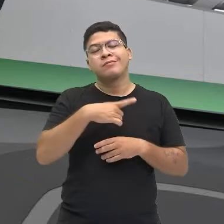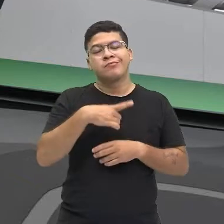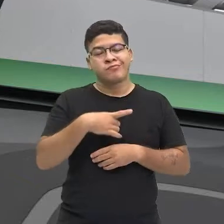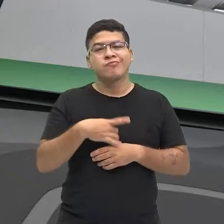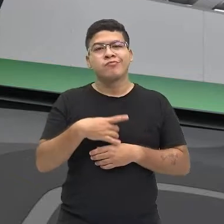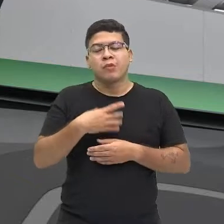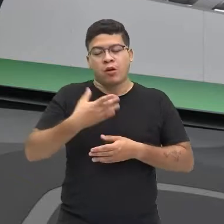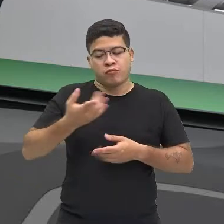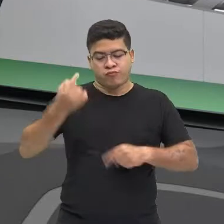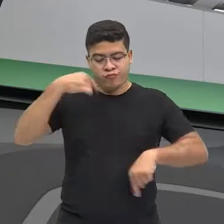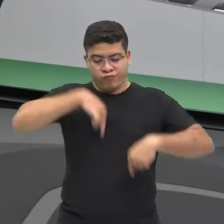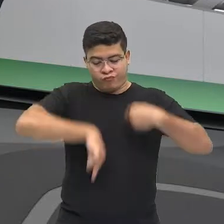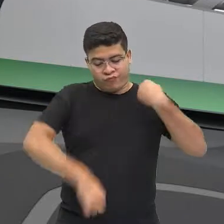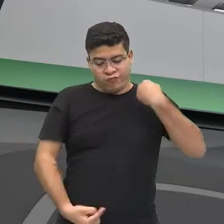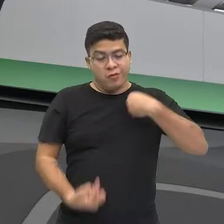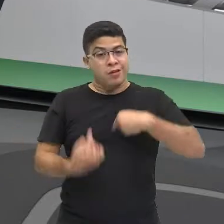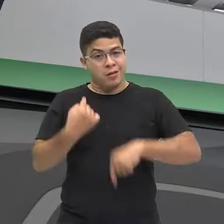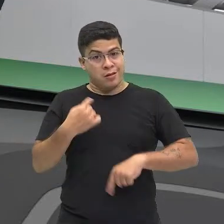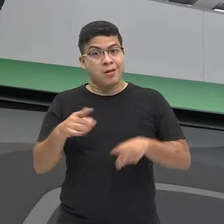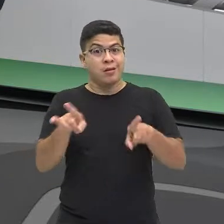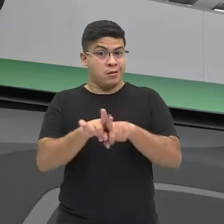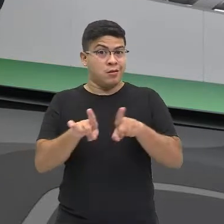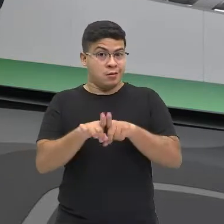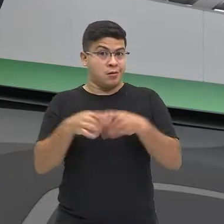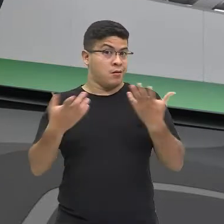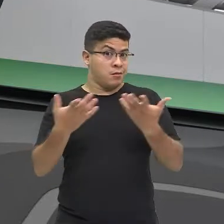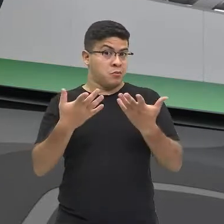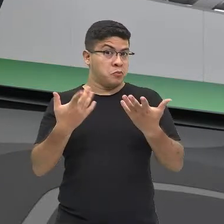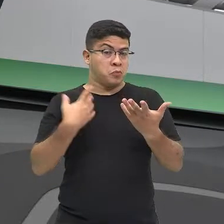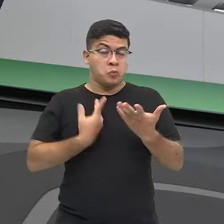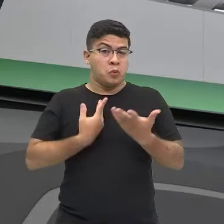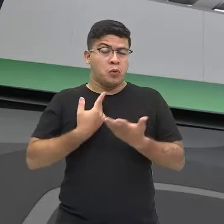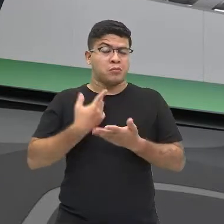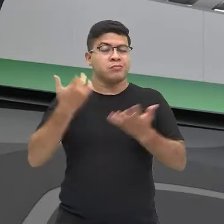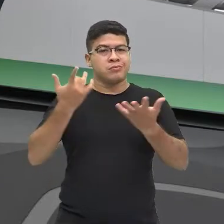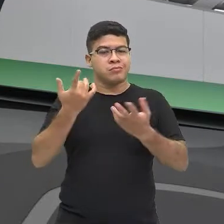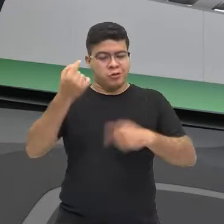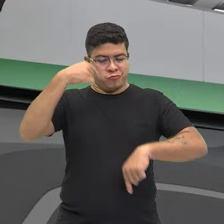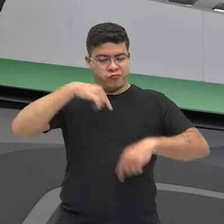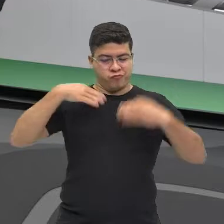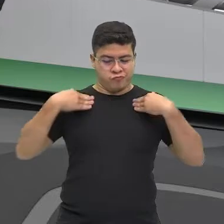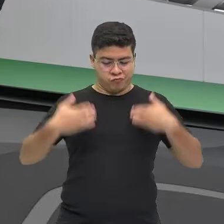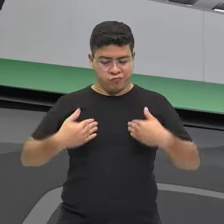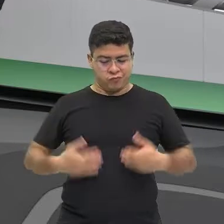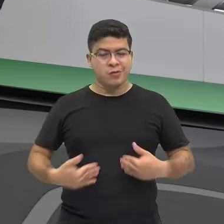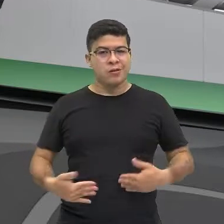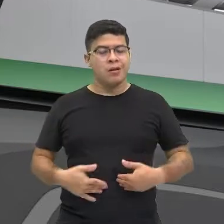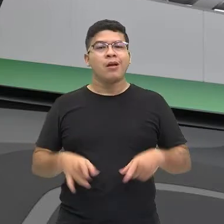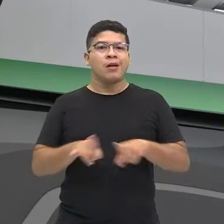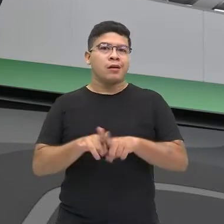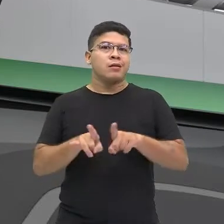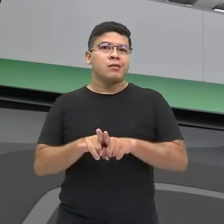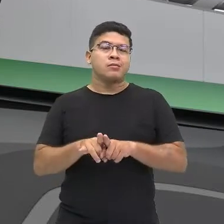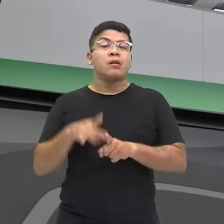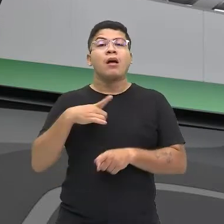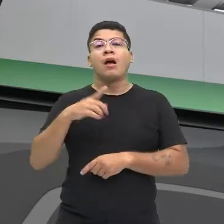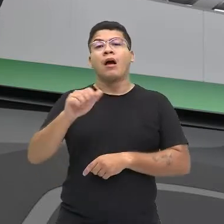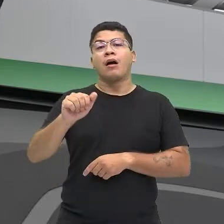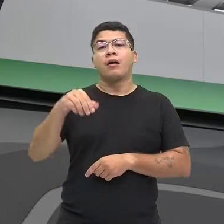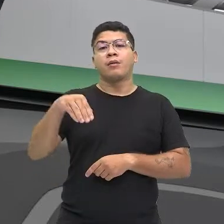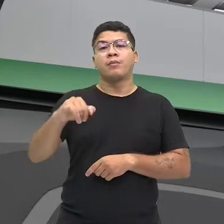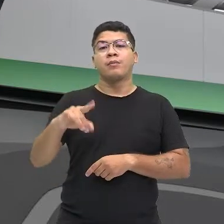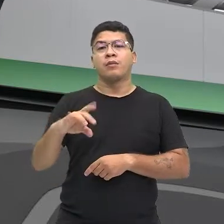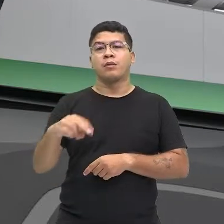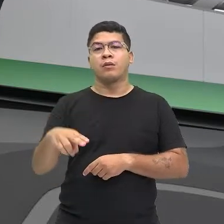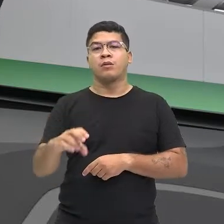nosso metabolismo, elas fazem parte das funções biológicas, porque elas compõem os aminoácidos,